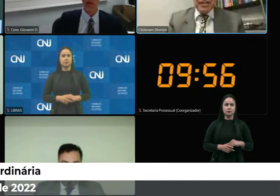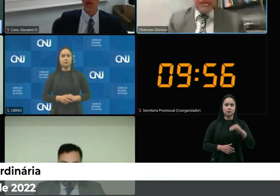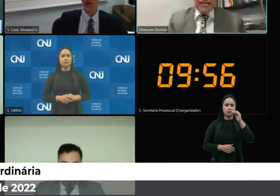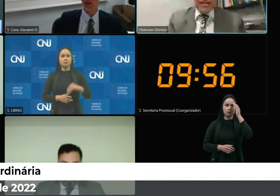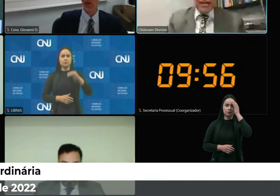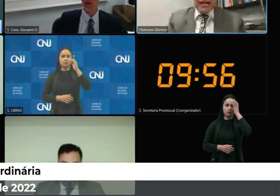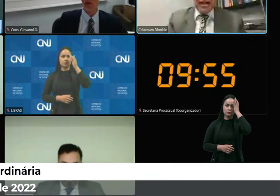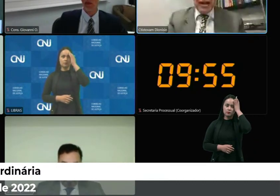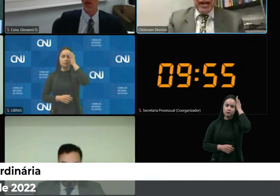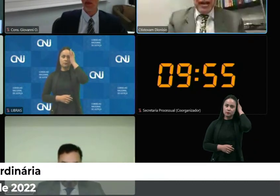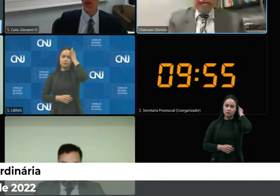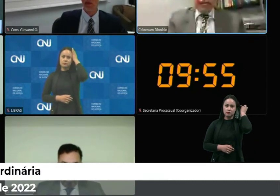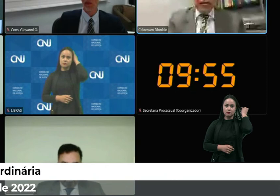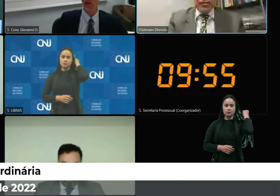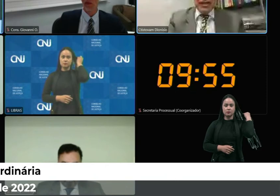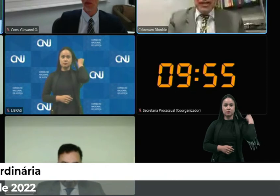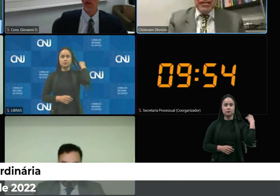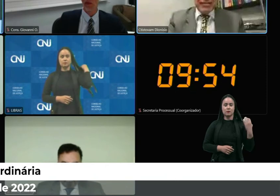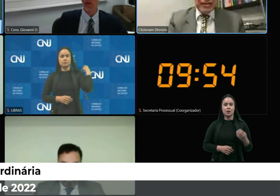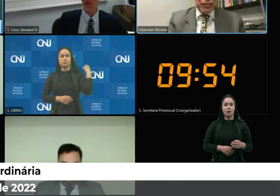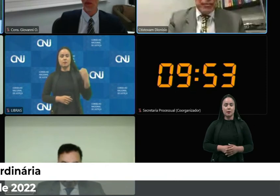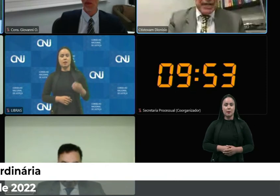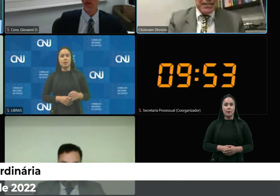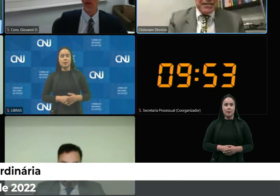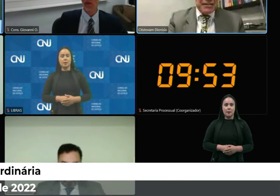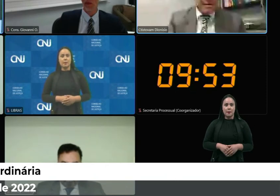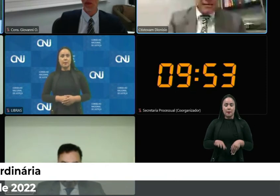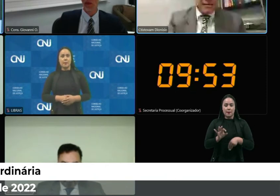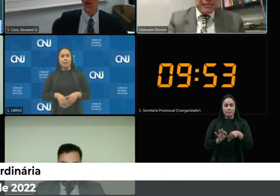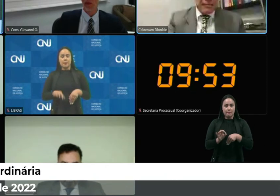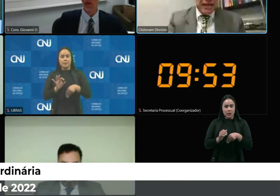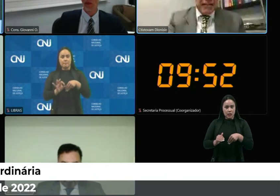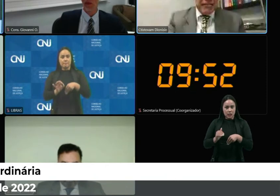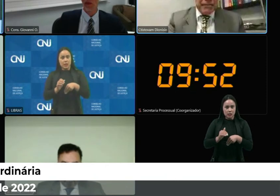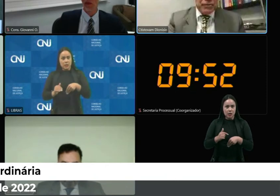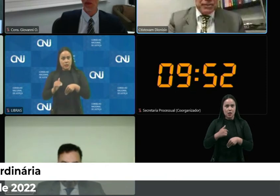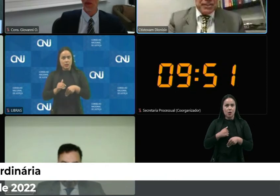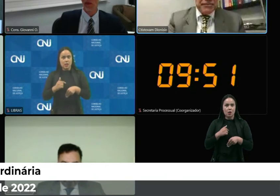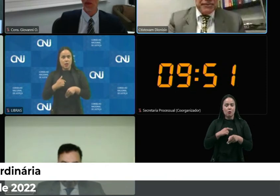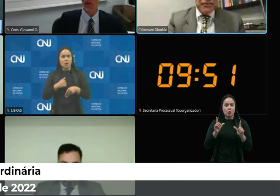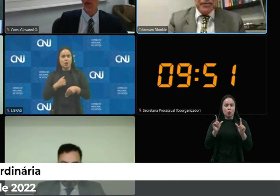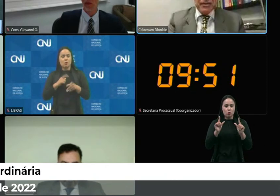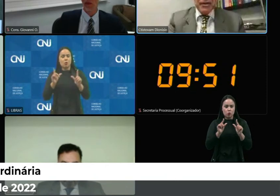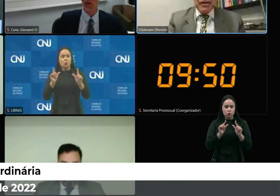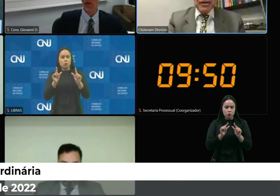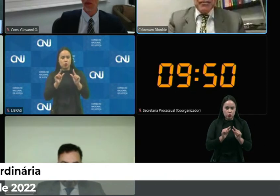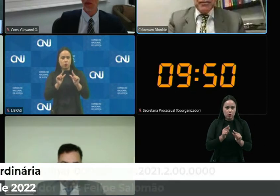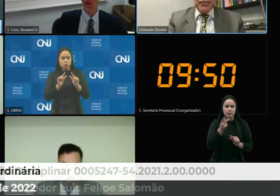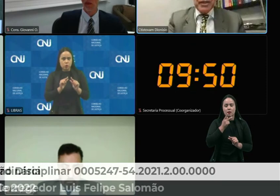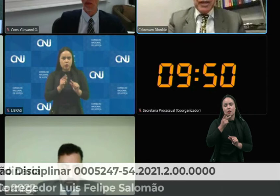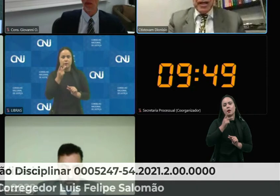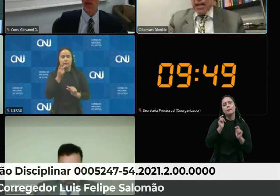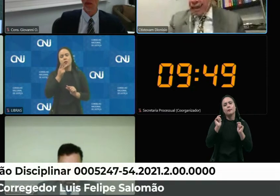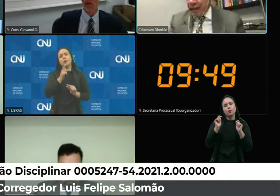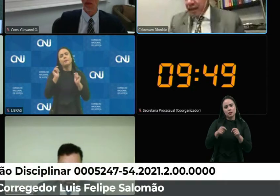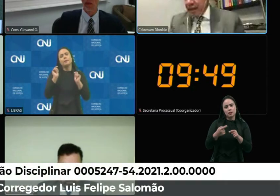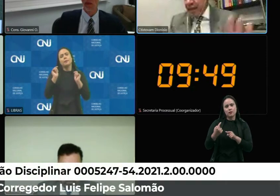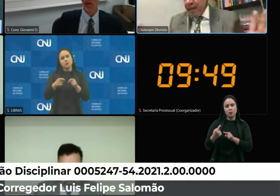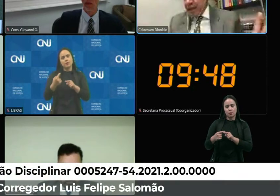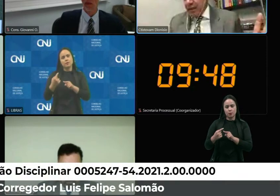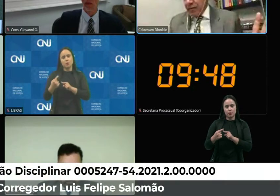Senhora ministra, eu procurarei ser o mais breve possível,